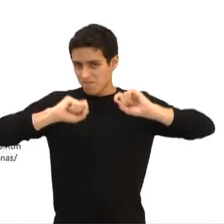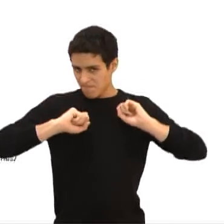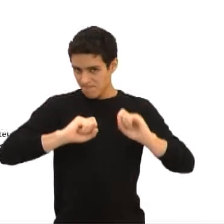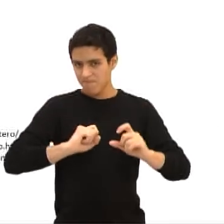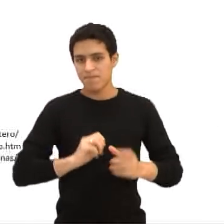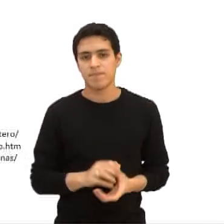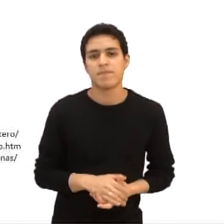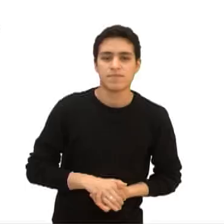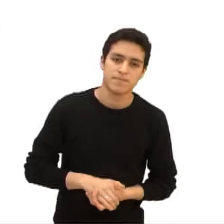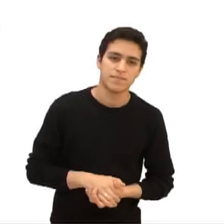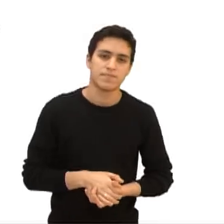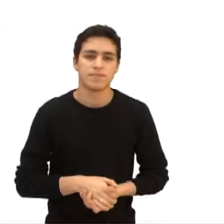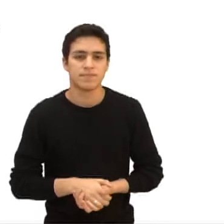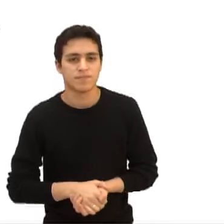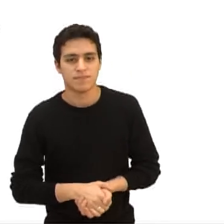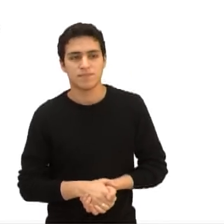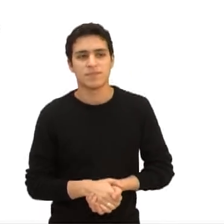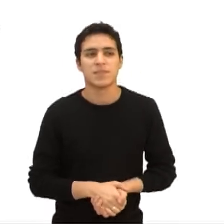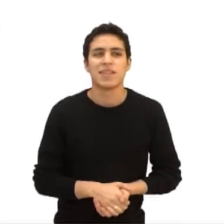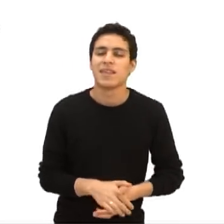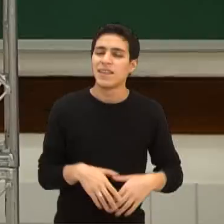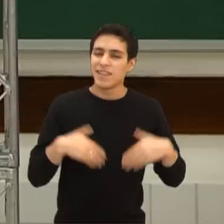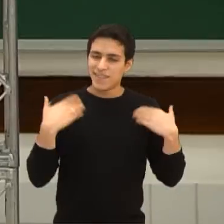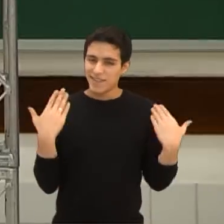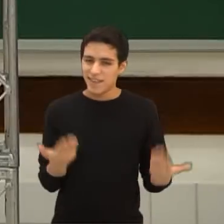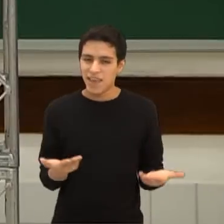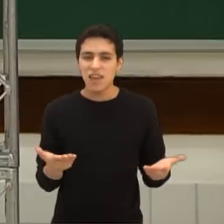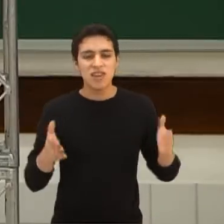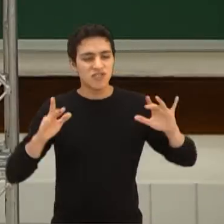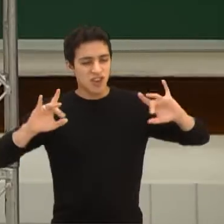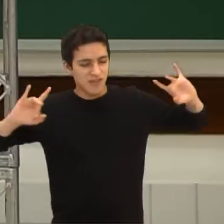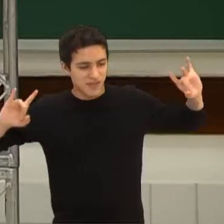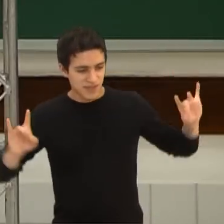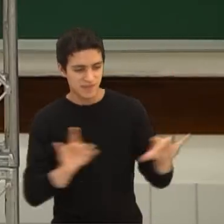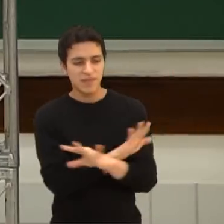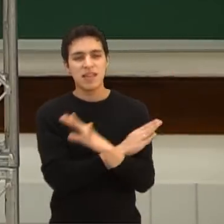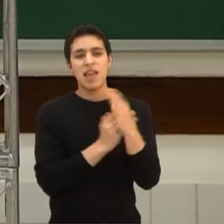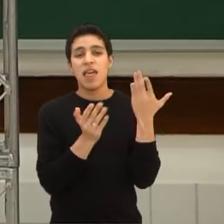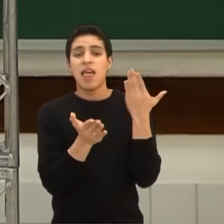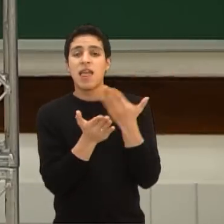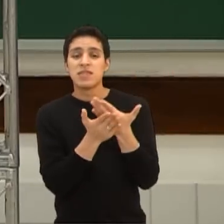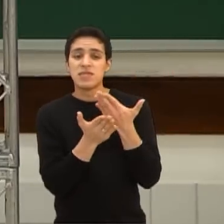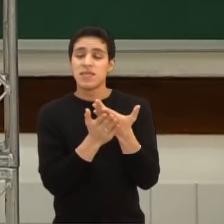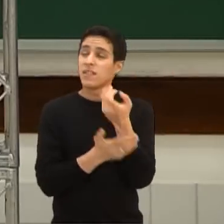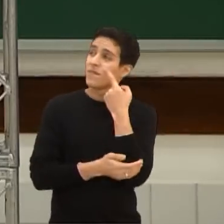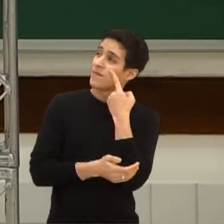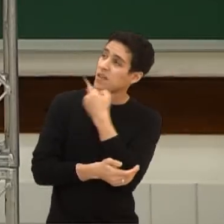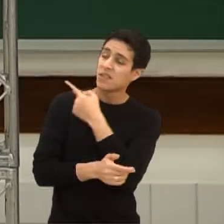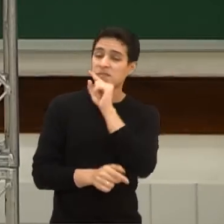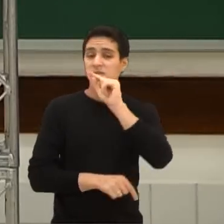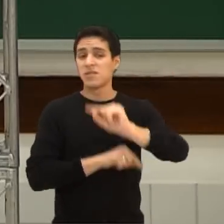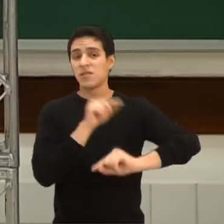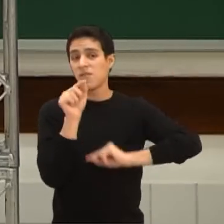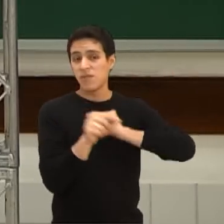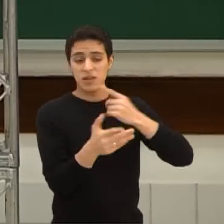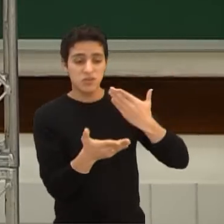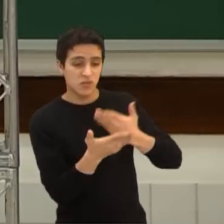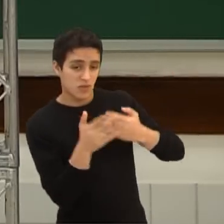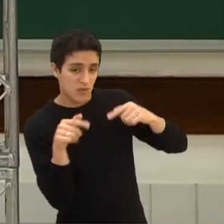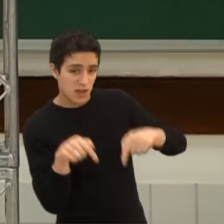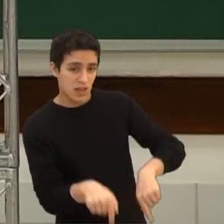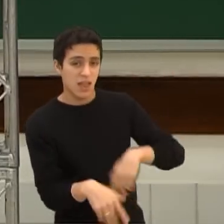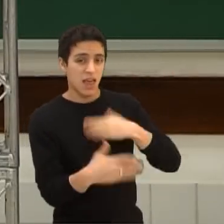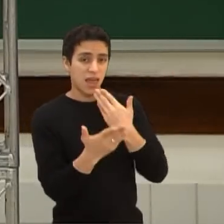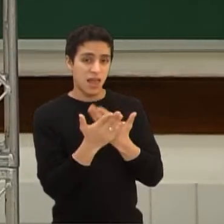de tamanho. E aí, estamos chegando ao final de mais uma aula. Olha só, então, o que a gente trabalhou ao longo dessa aula